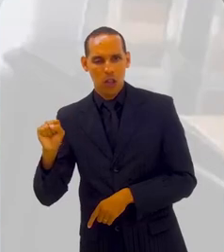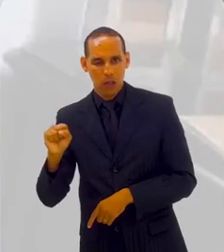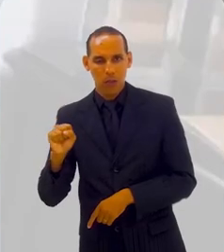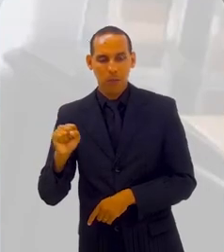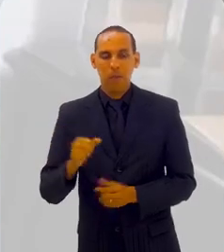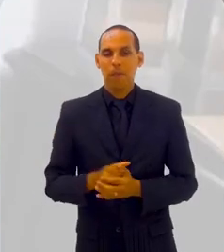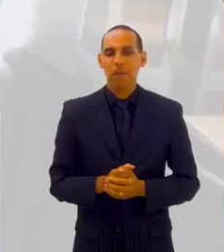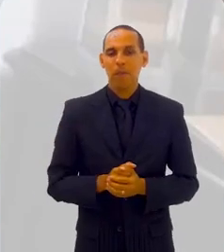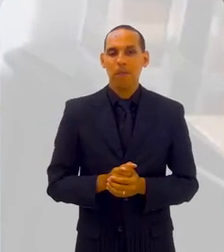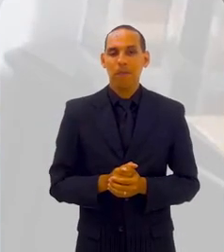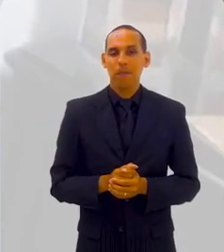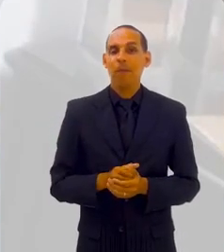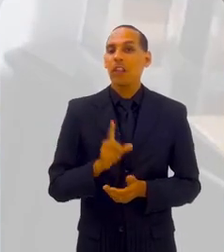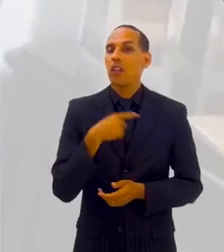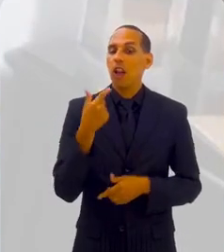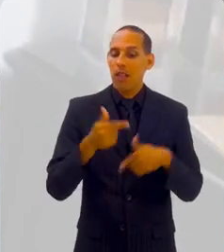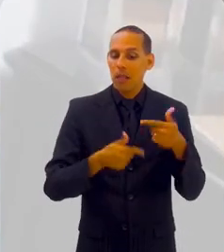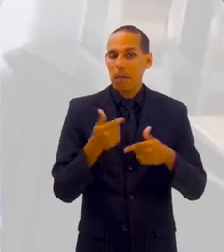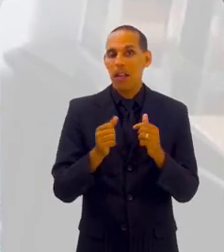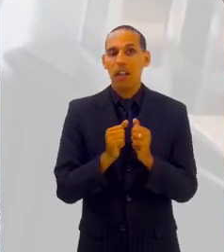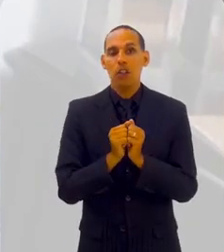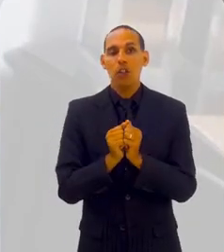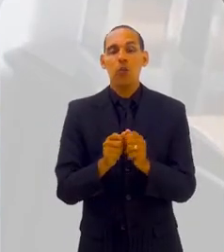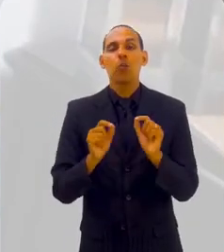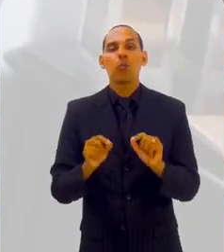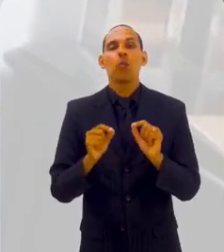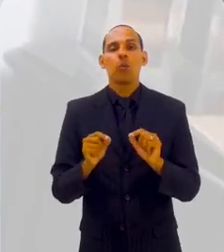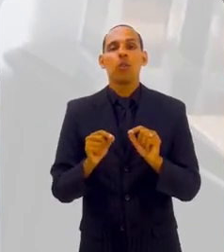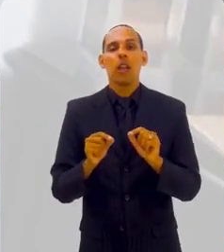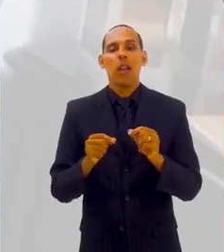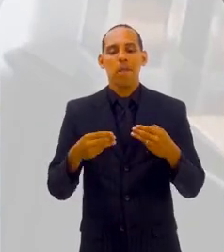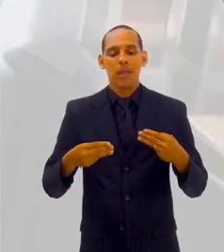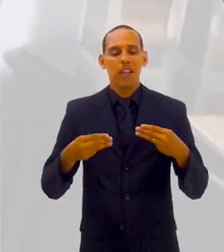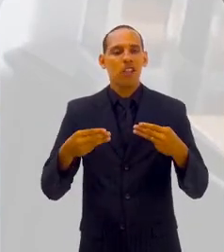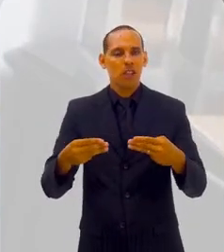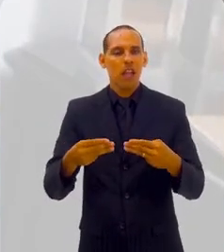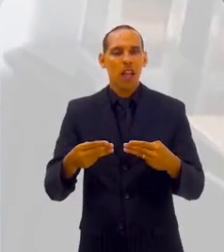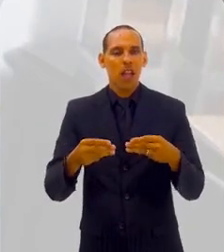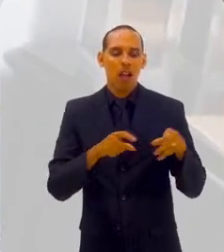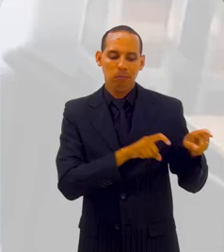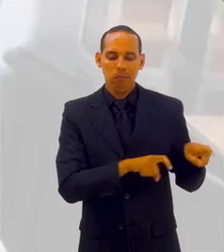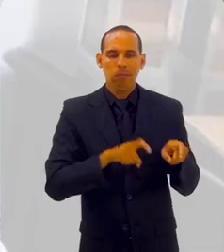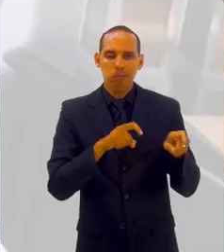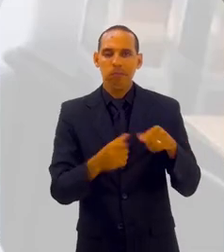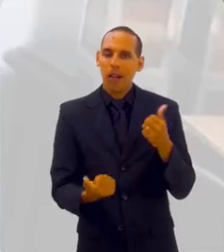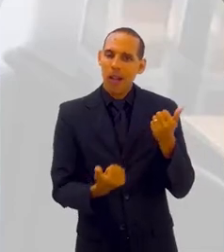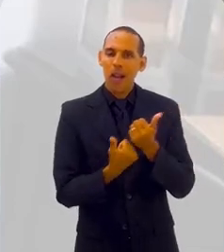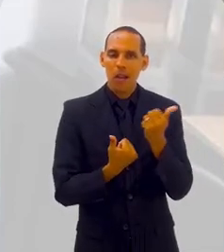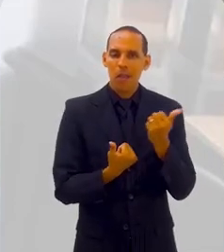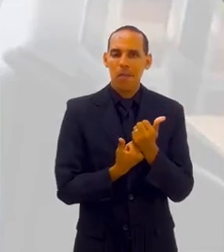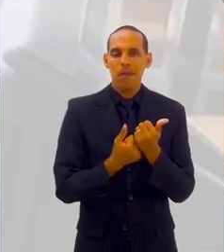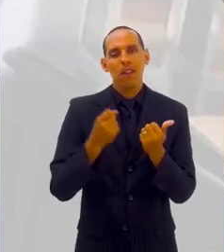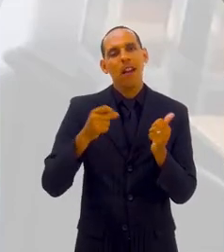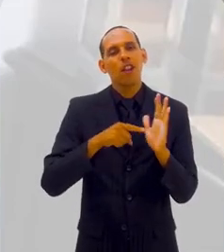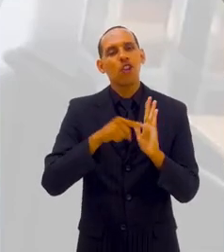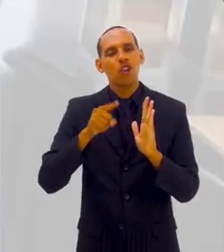Fértil Brasil. Nós também trabalhamos com apoio do Ministério da Agricultura na questão de